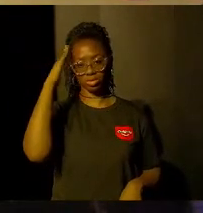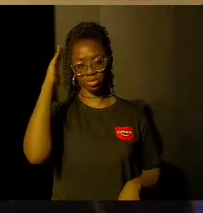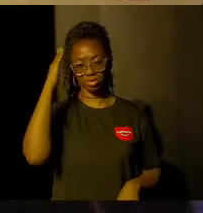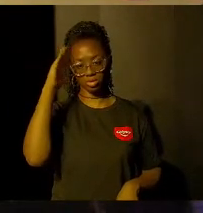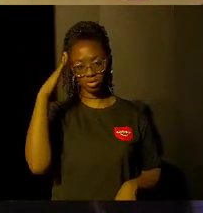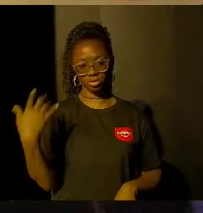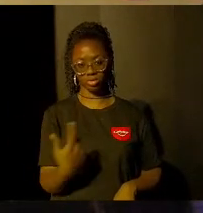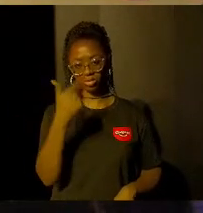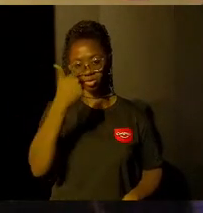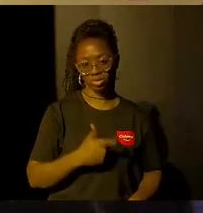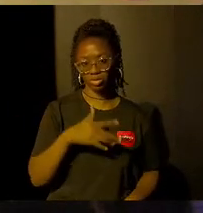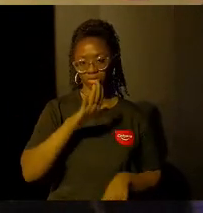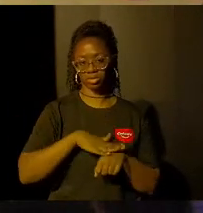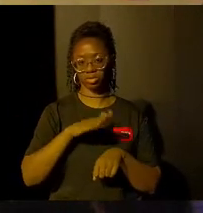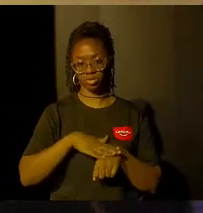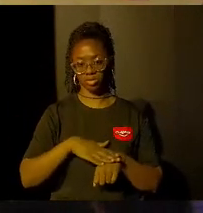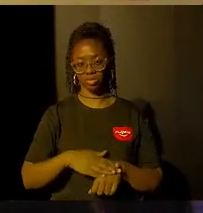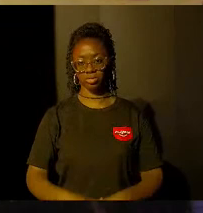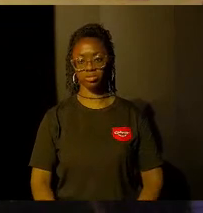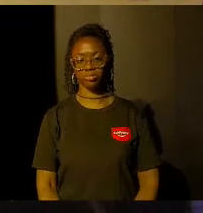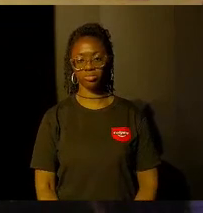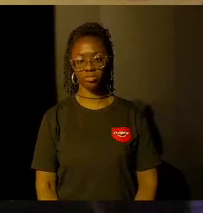vimos e quem somos não é